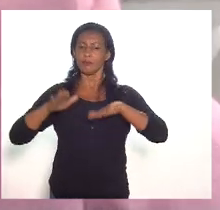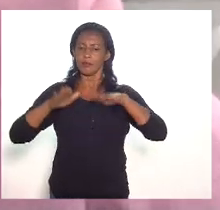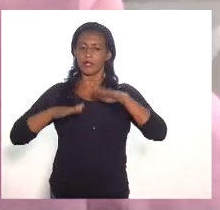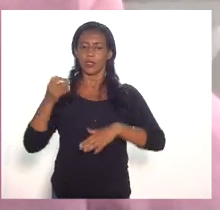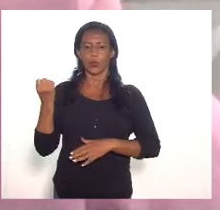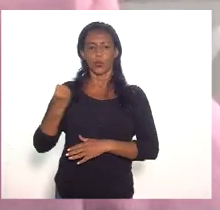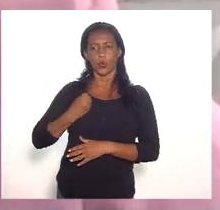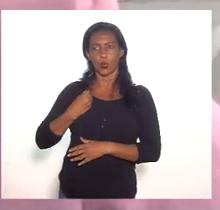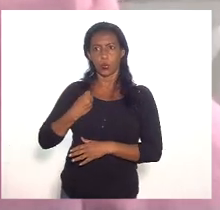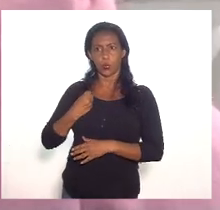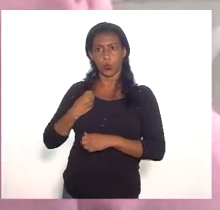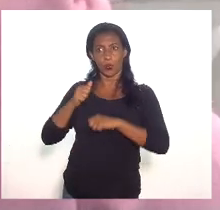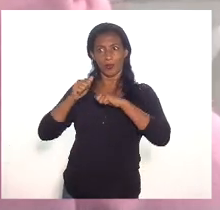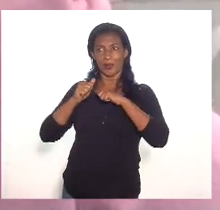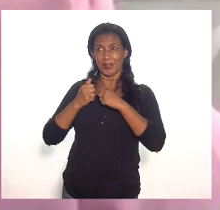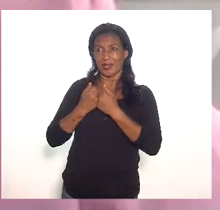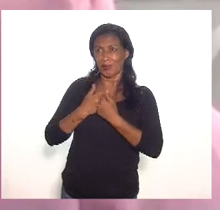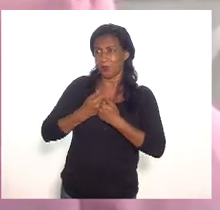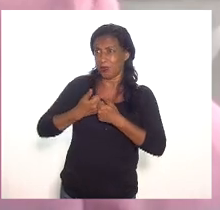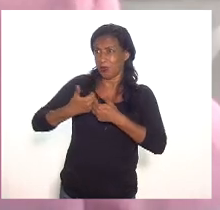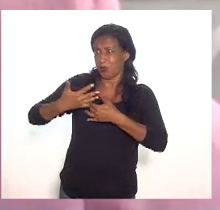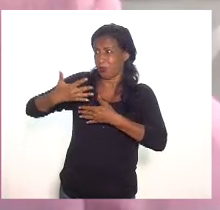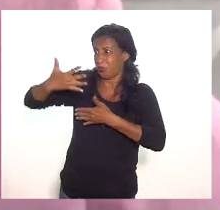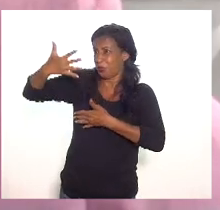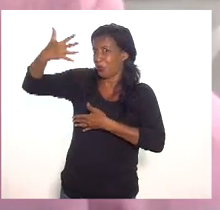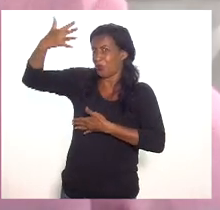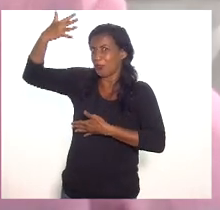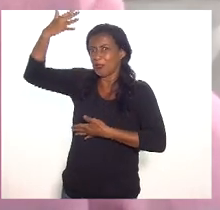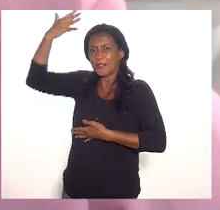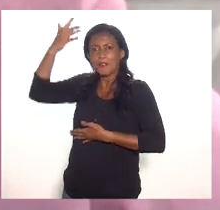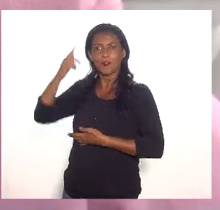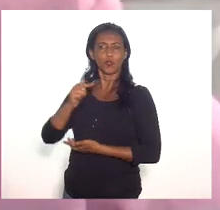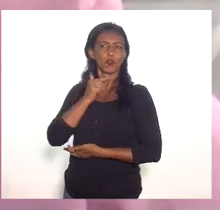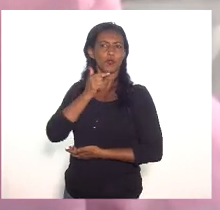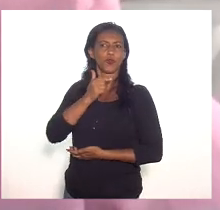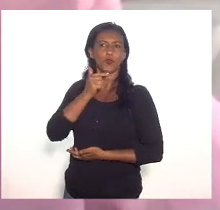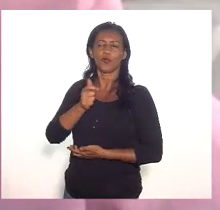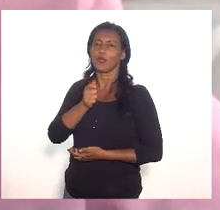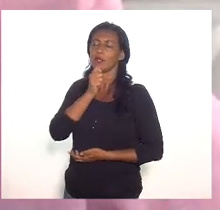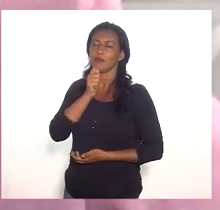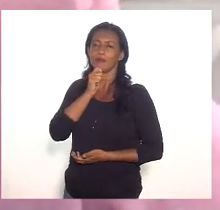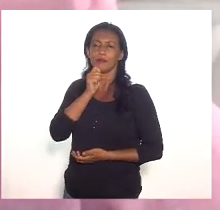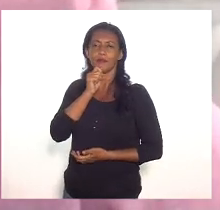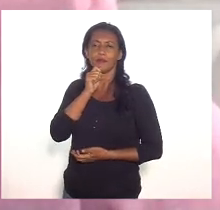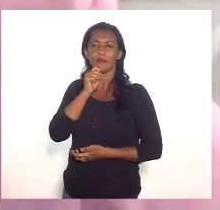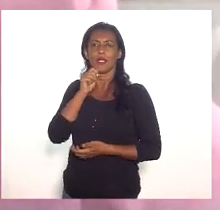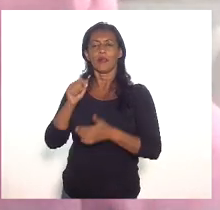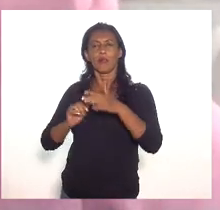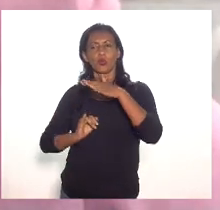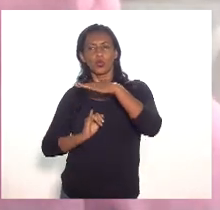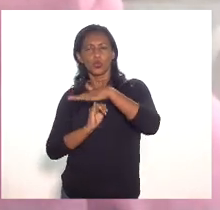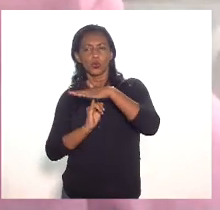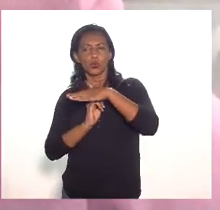número ser alarmante, não há dúvida na análise feita pelo Instituto de Segurança Pública que estamos diante de